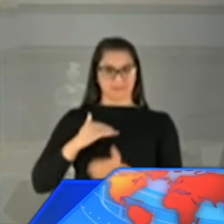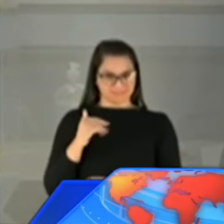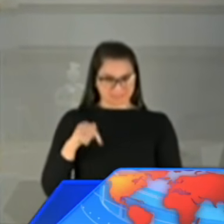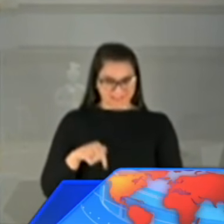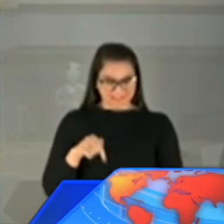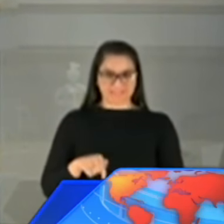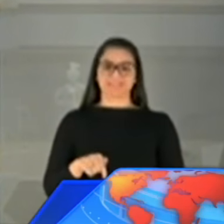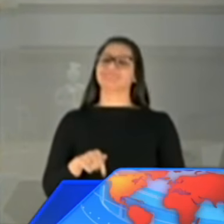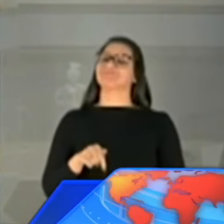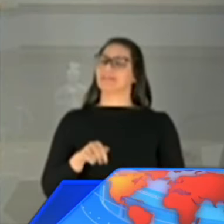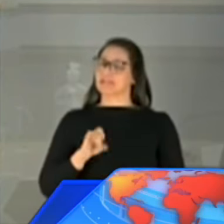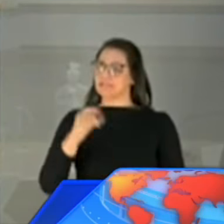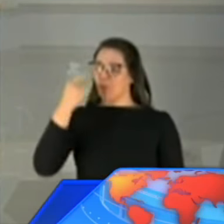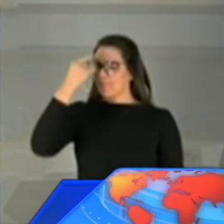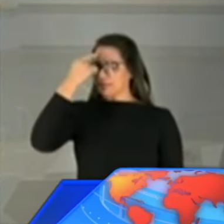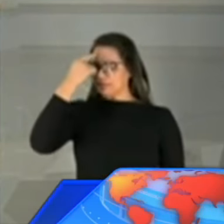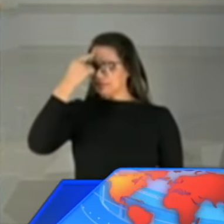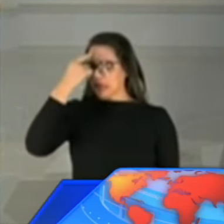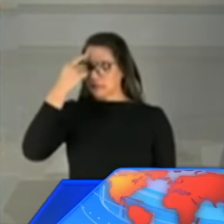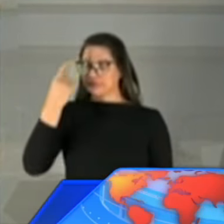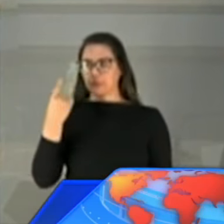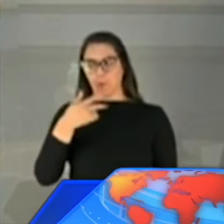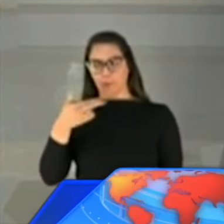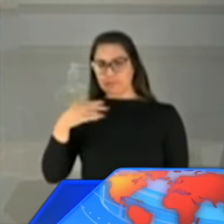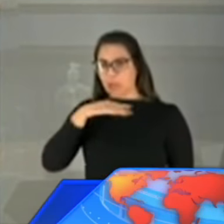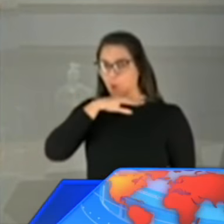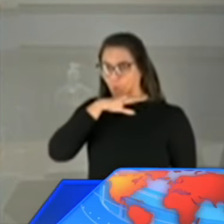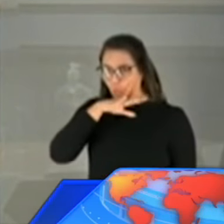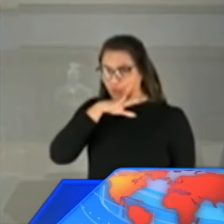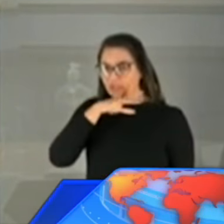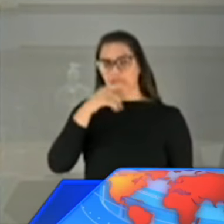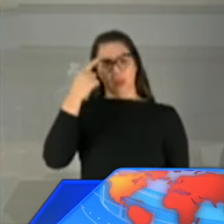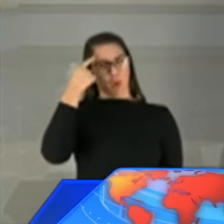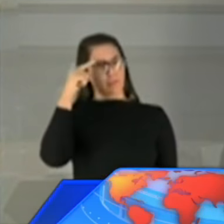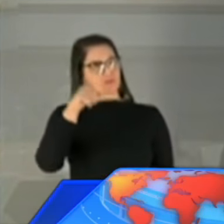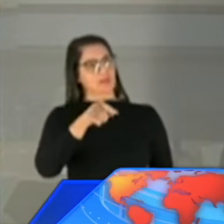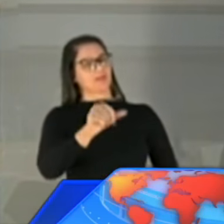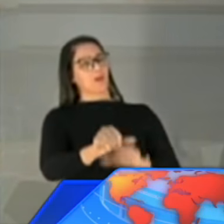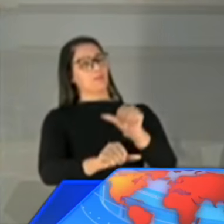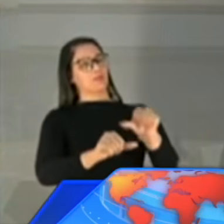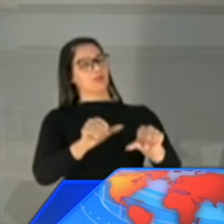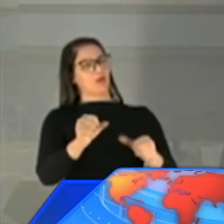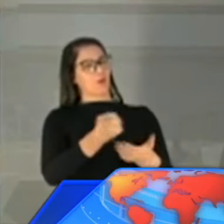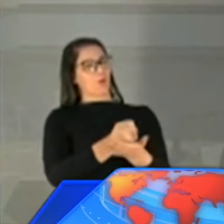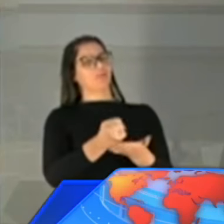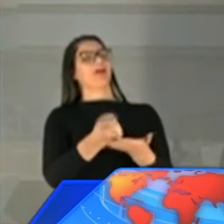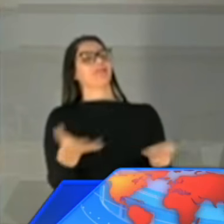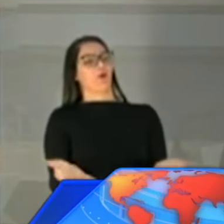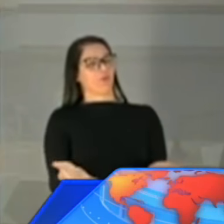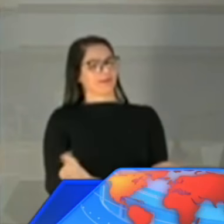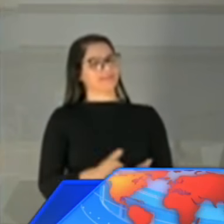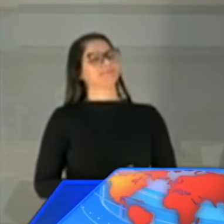eu tivesse maldade no coração, coisa que eu não tenho, eu creio que ele está modificando o contrato para fazer o arranjo aí